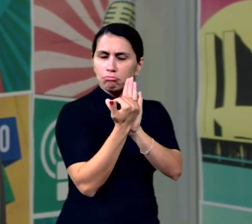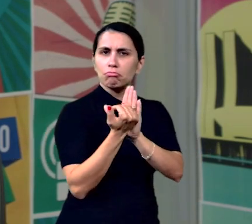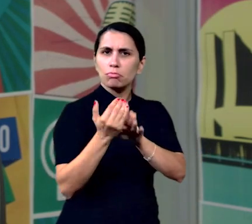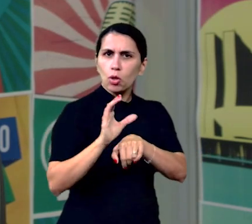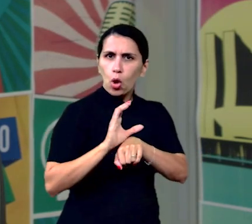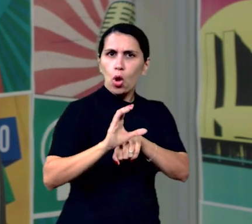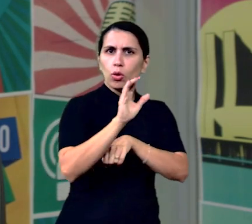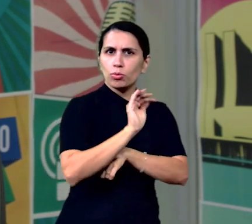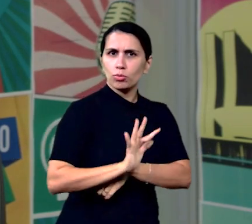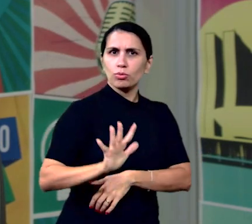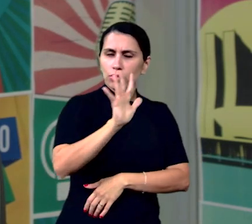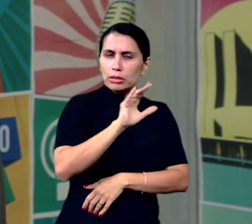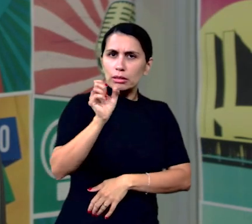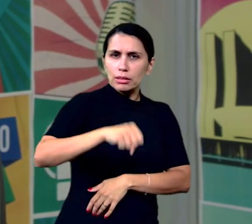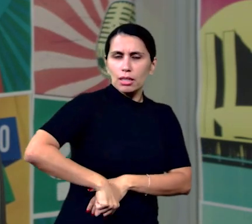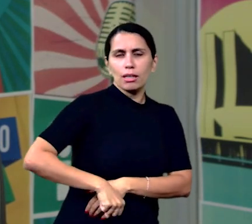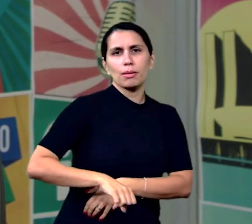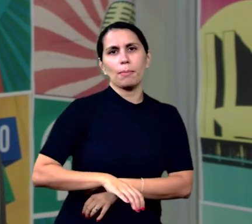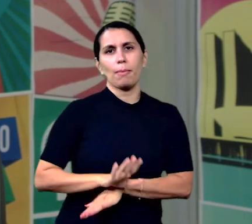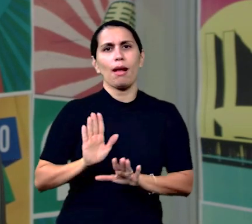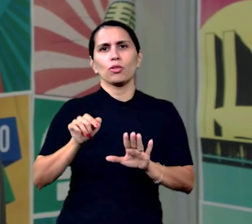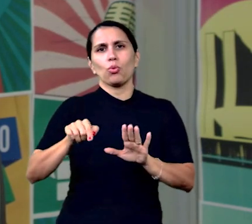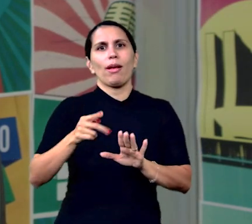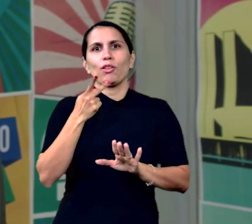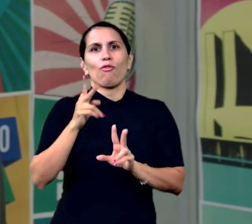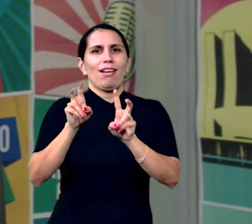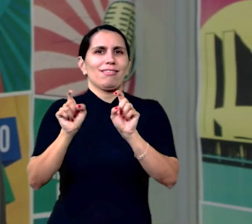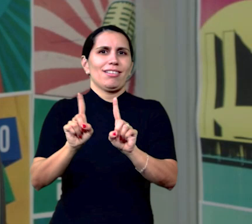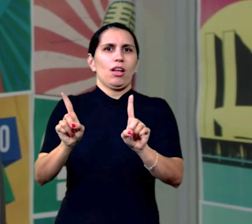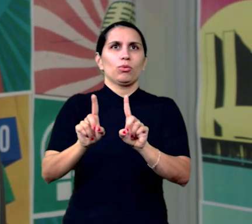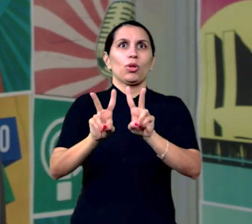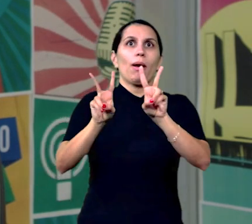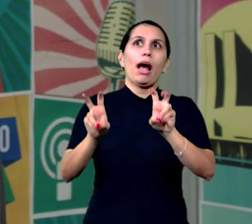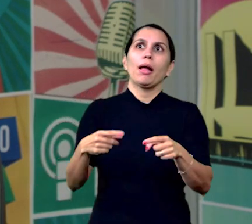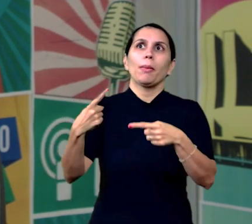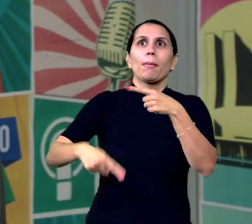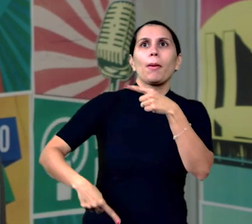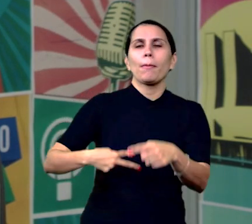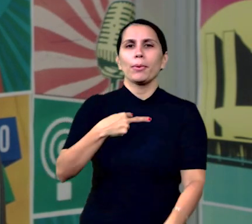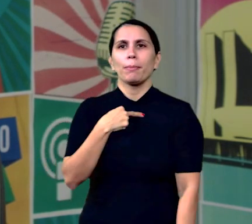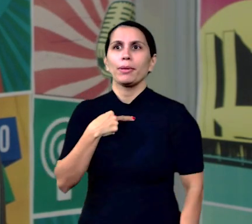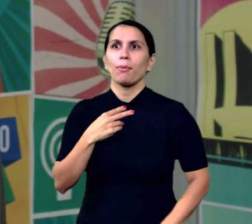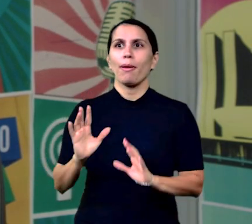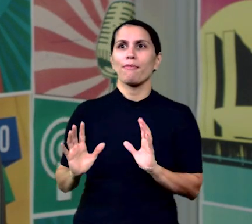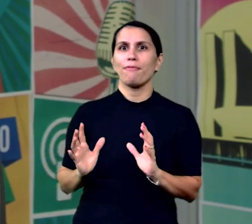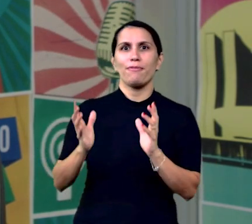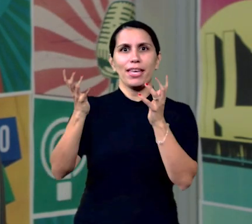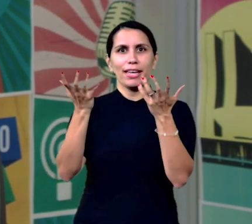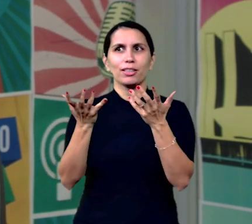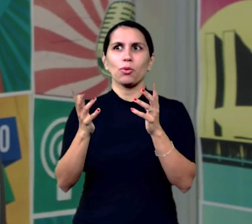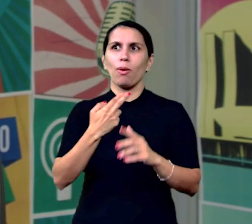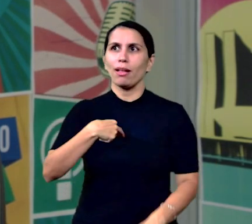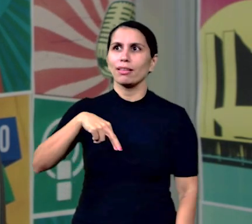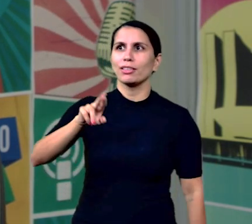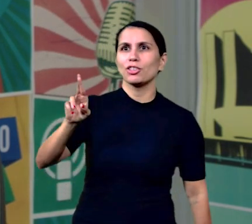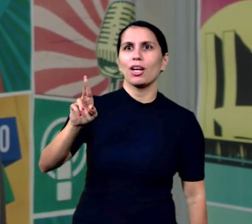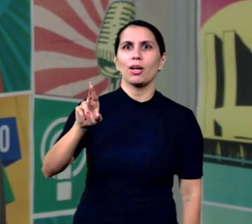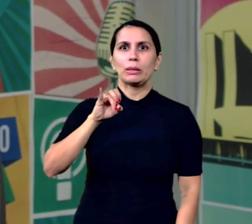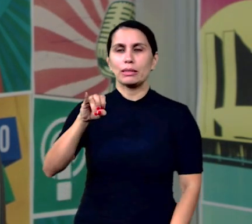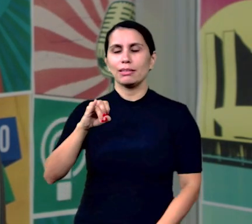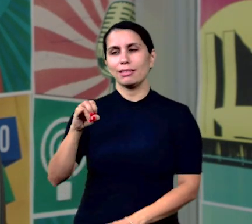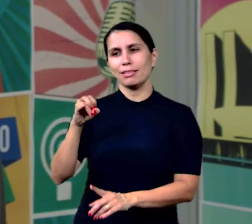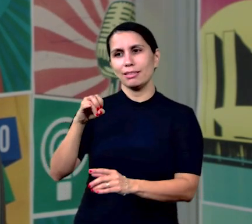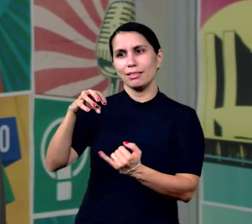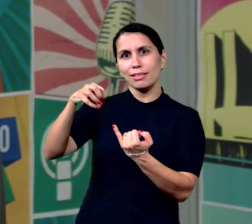Não é disso que a gente está falando, né, que a gente não possa ter um evento sobre religião no nosso na nossa organização, né, seja no